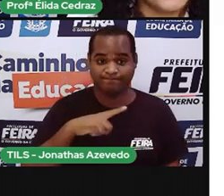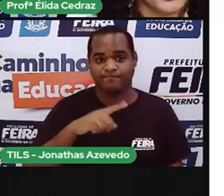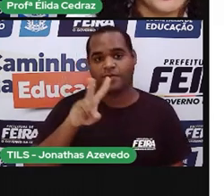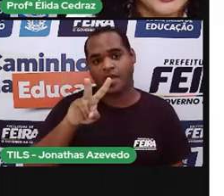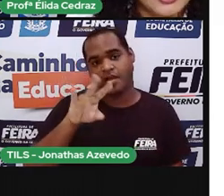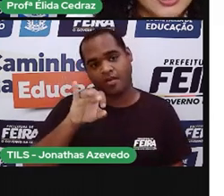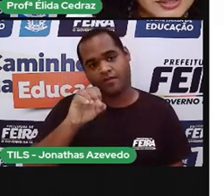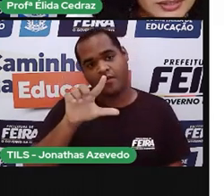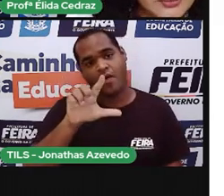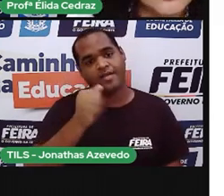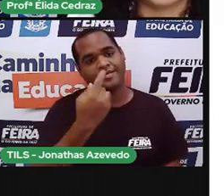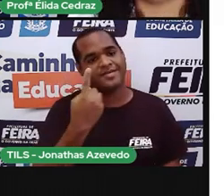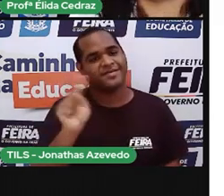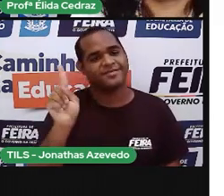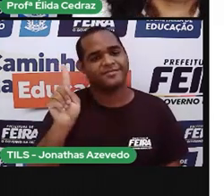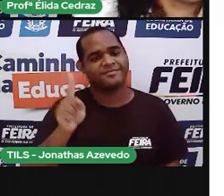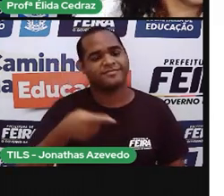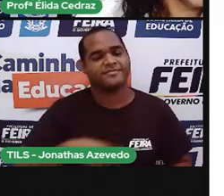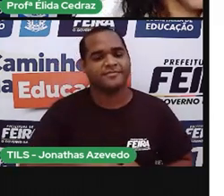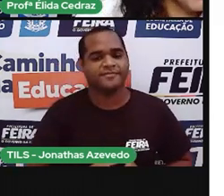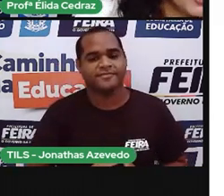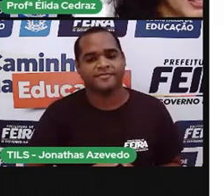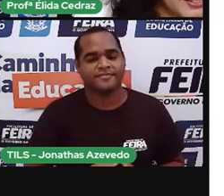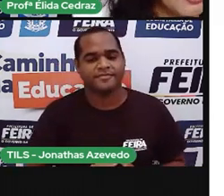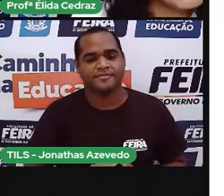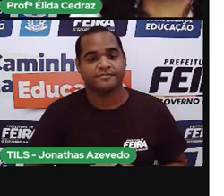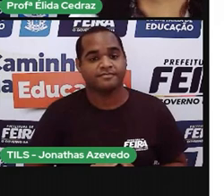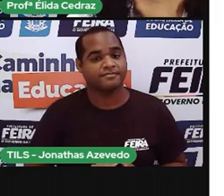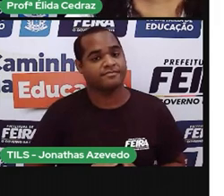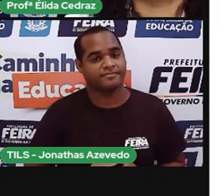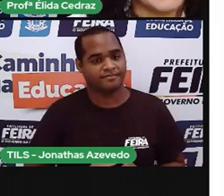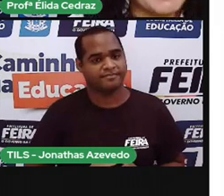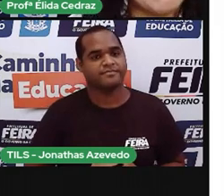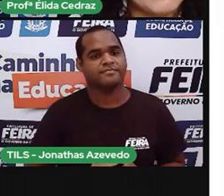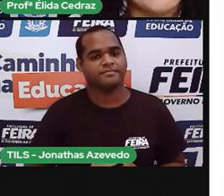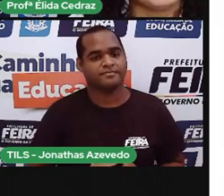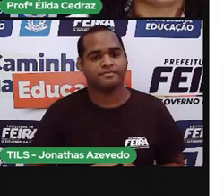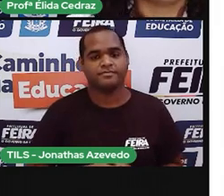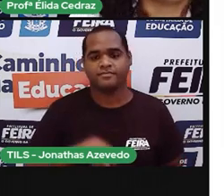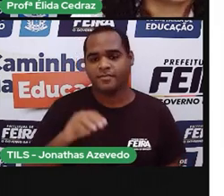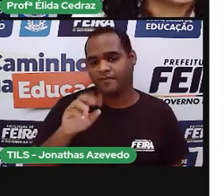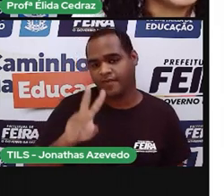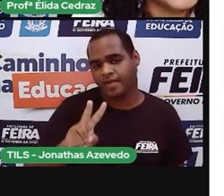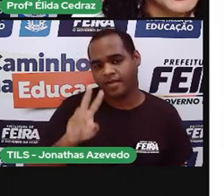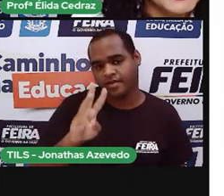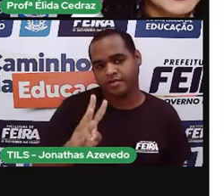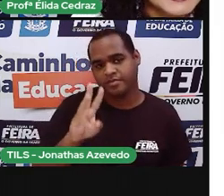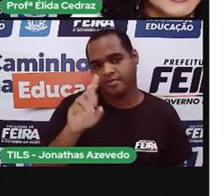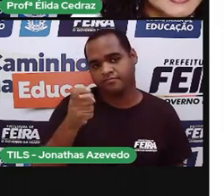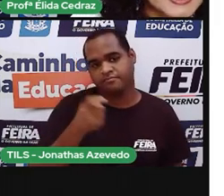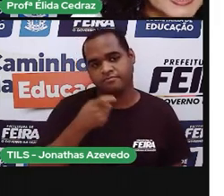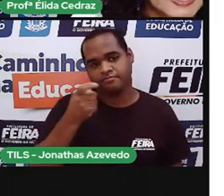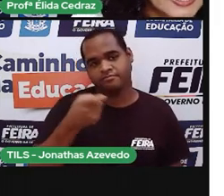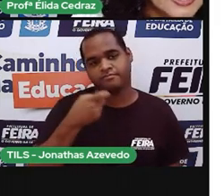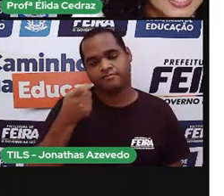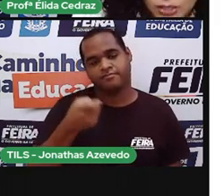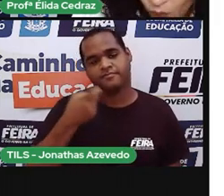Tem violão. V, W,